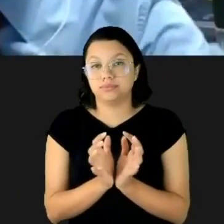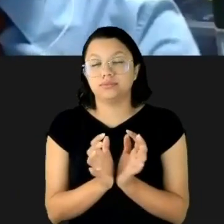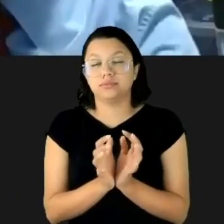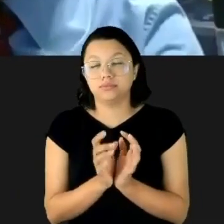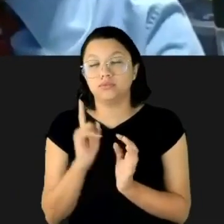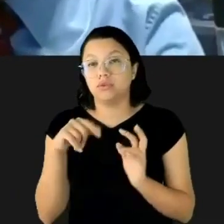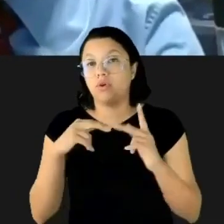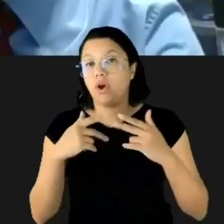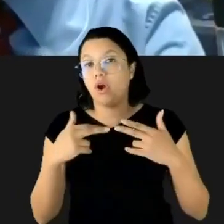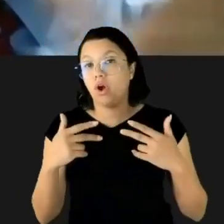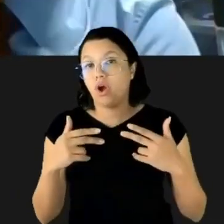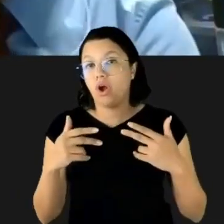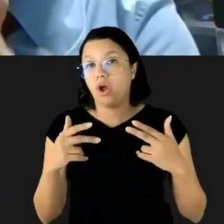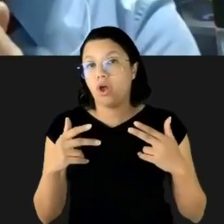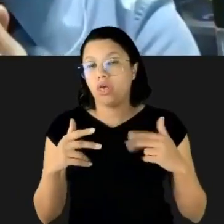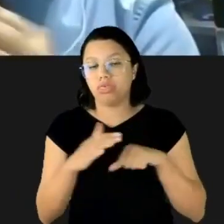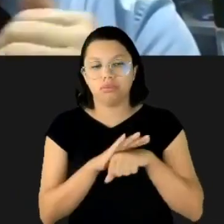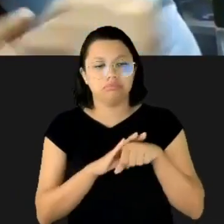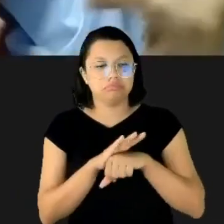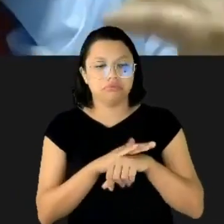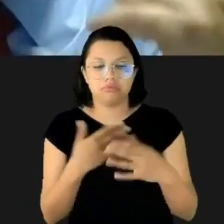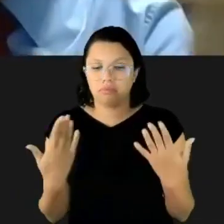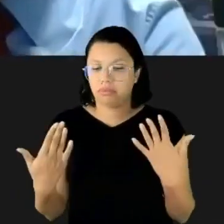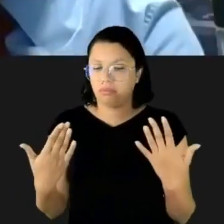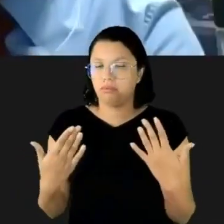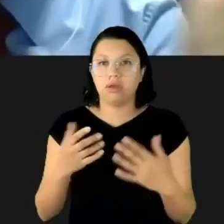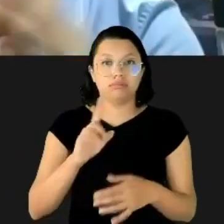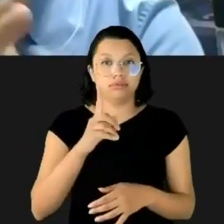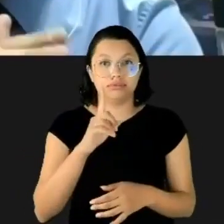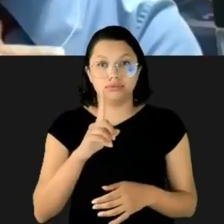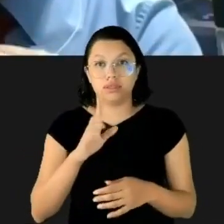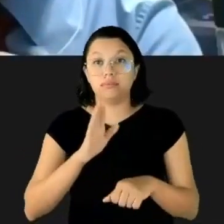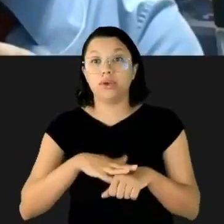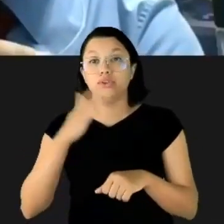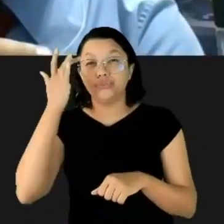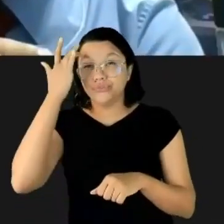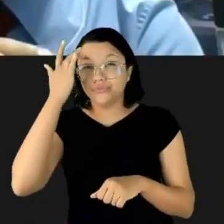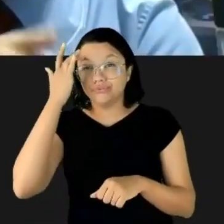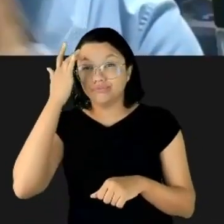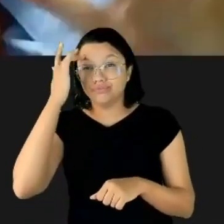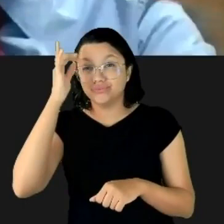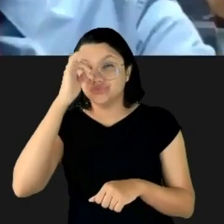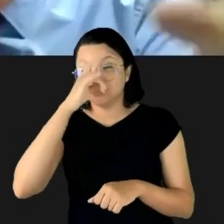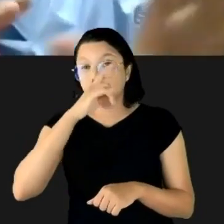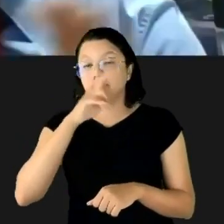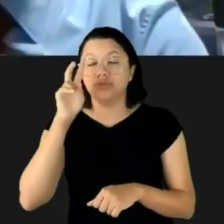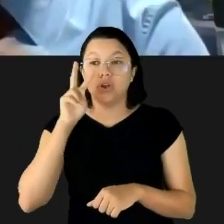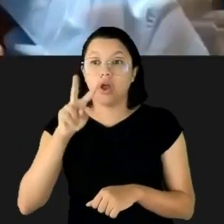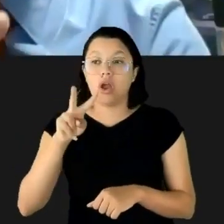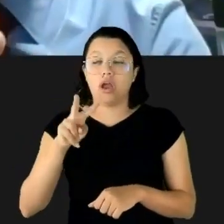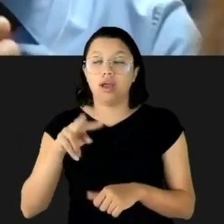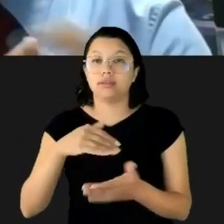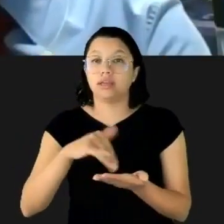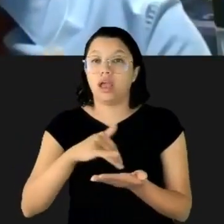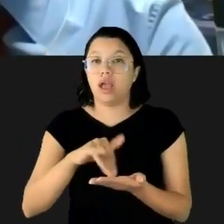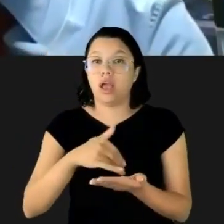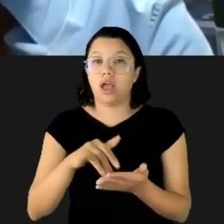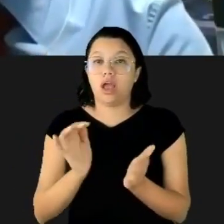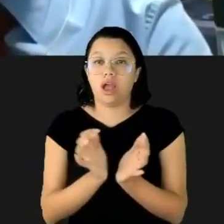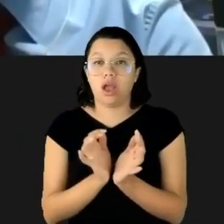são coisas que não se comunicam muito mais difícil de se olhar na secretaria da turma